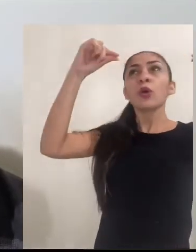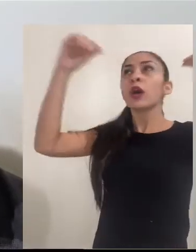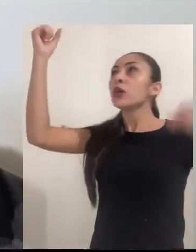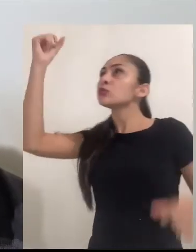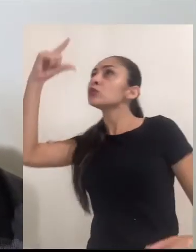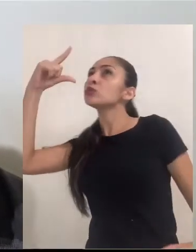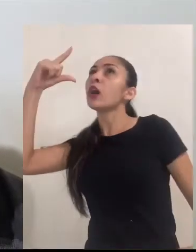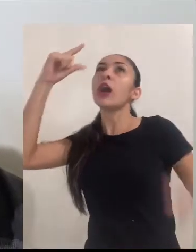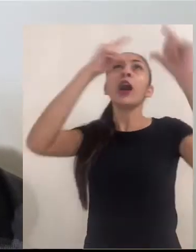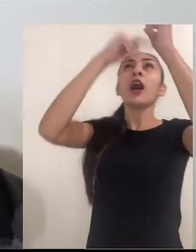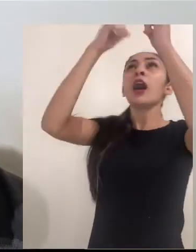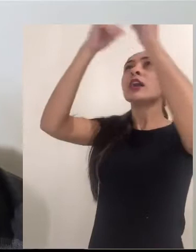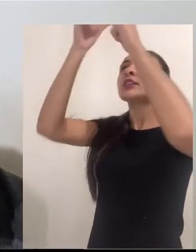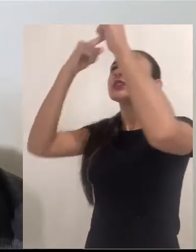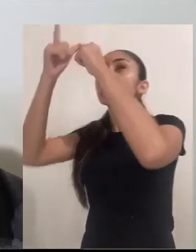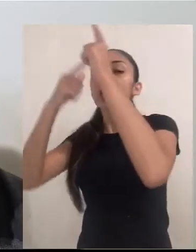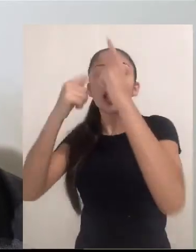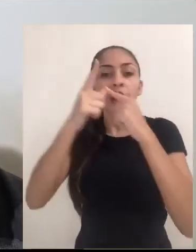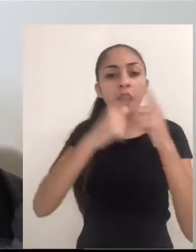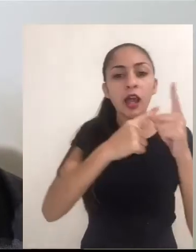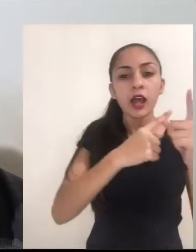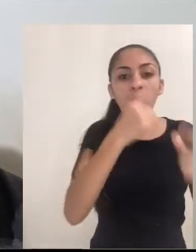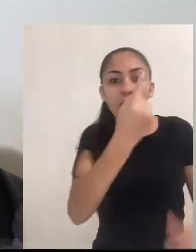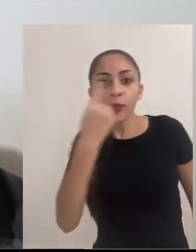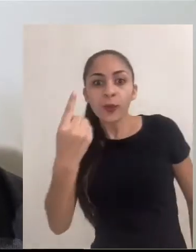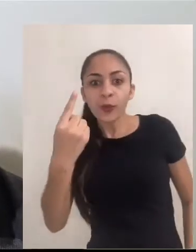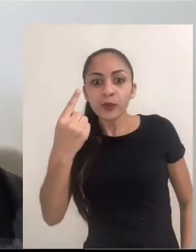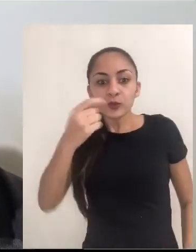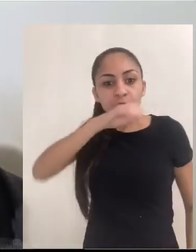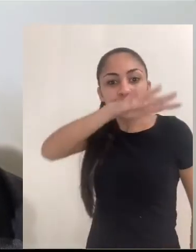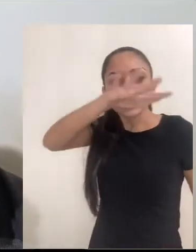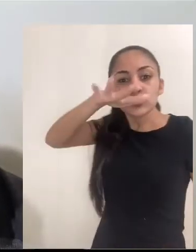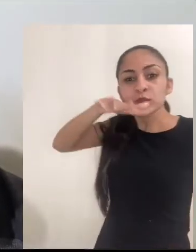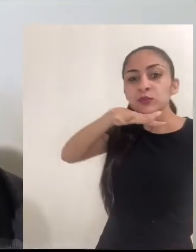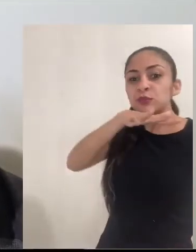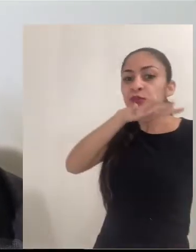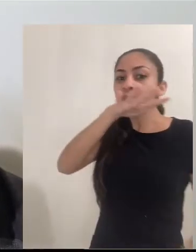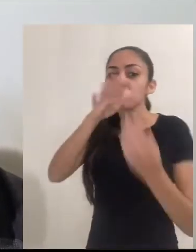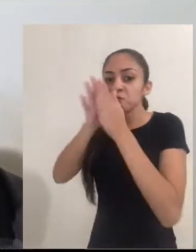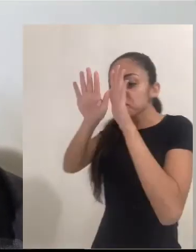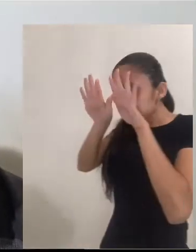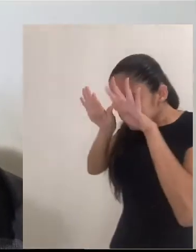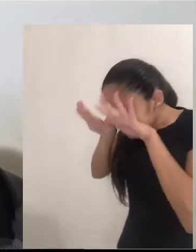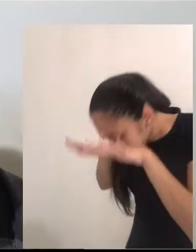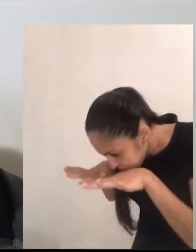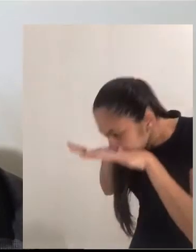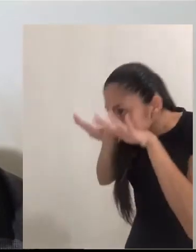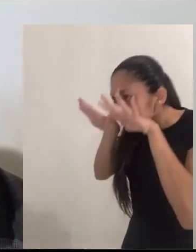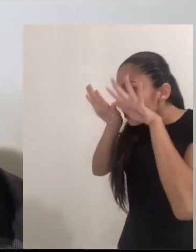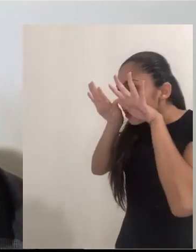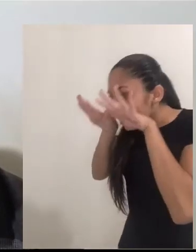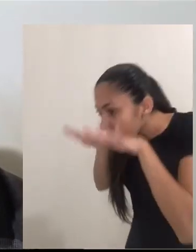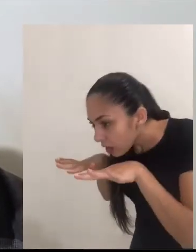seu pai e a seus irmãos, repreendeu o pai e lhe disse: Que sonho é esse que tiveste? Acaso